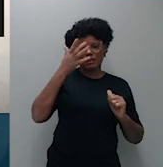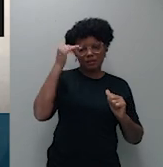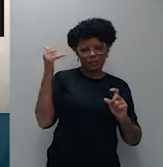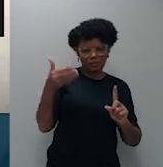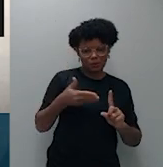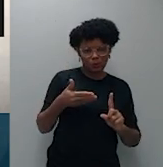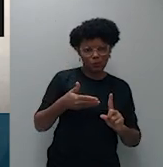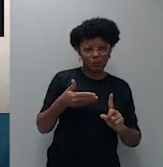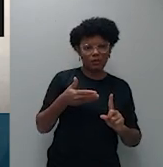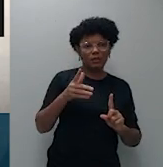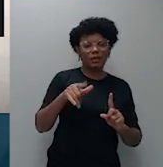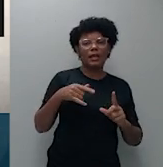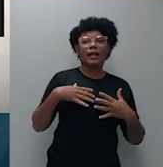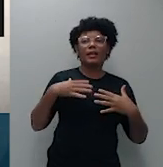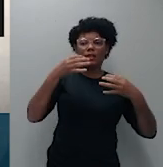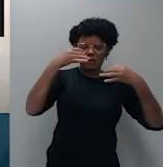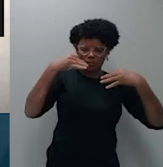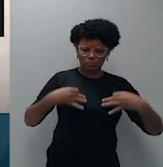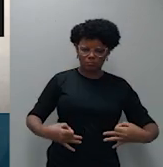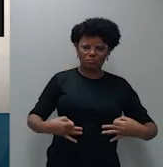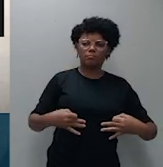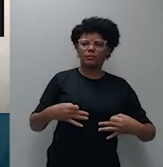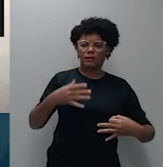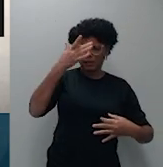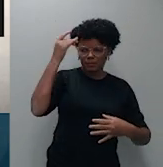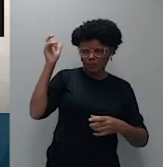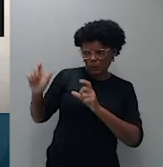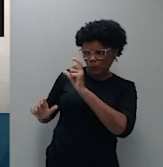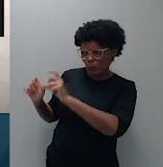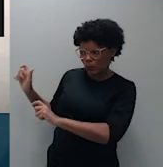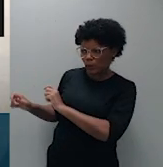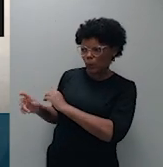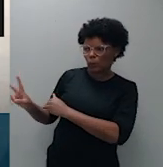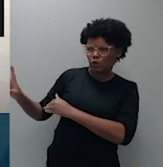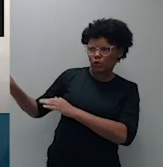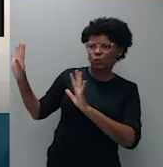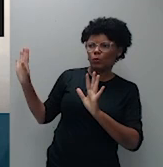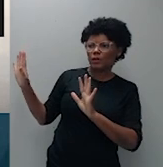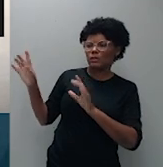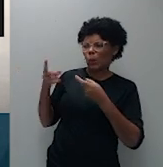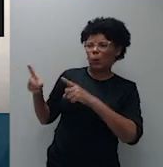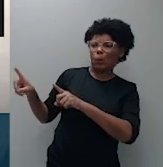inércia do réu fez com que a honra EA credibilidade dos autores